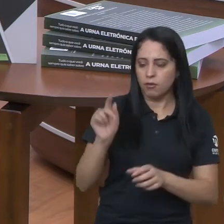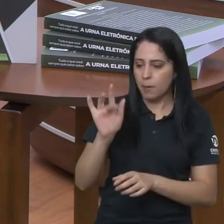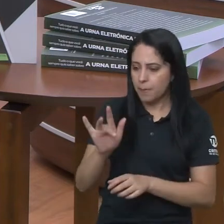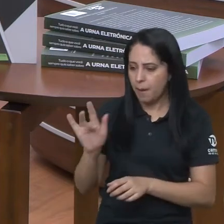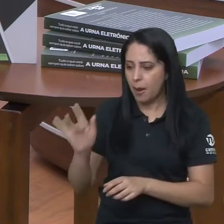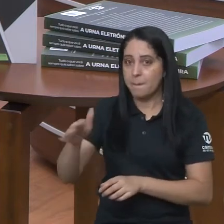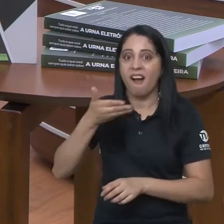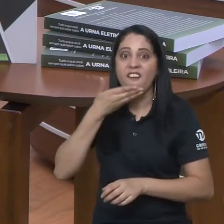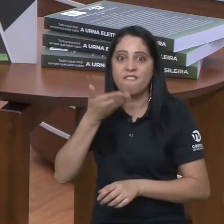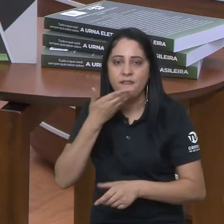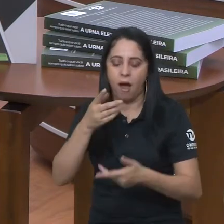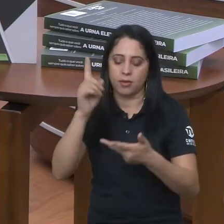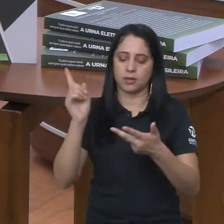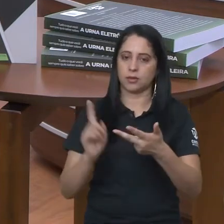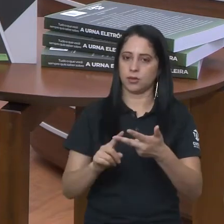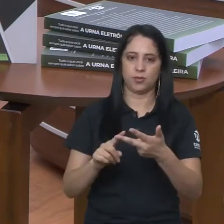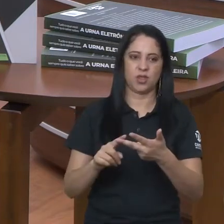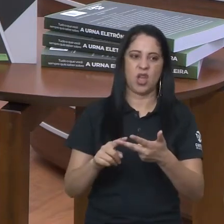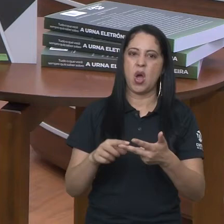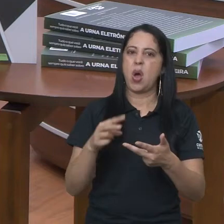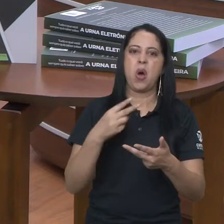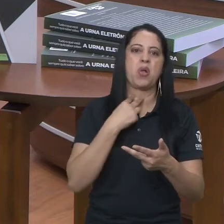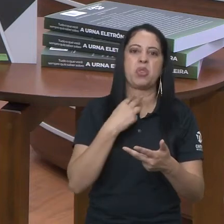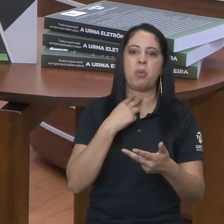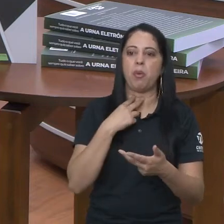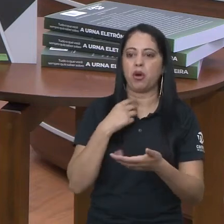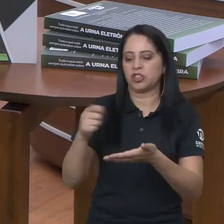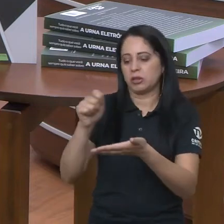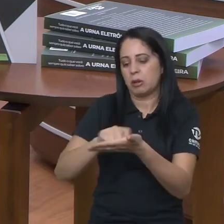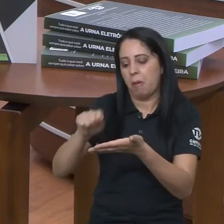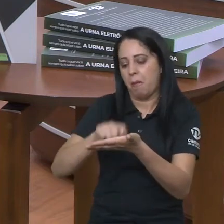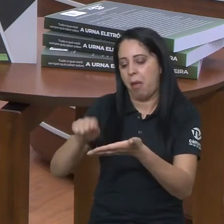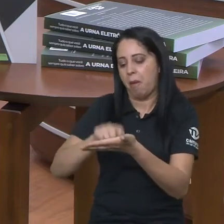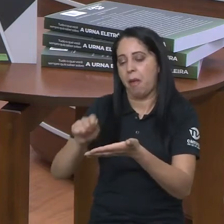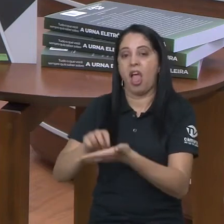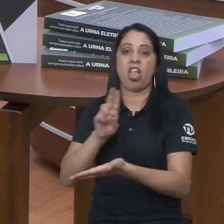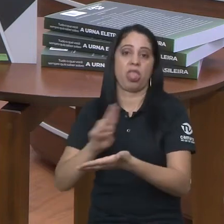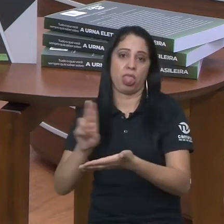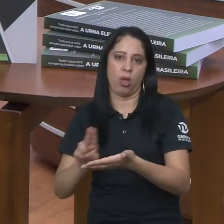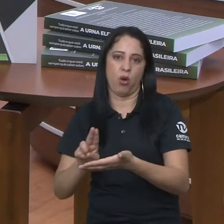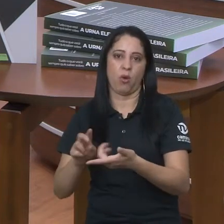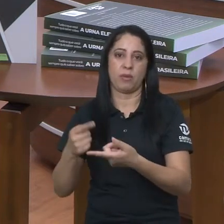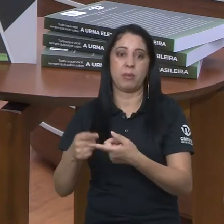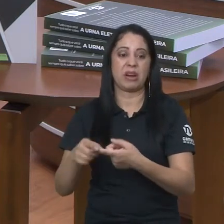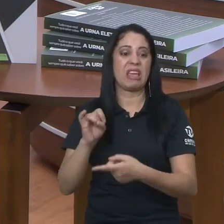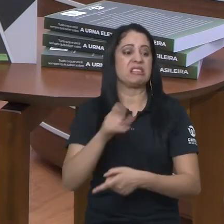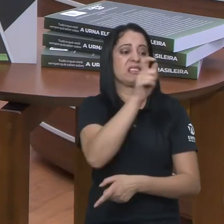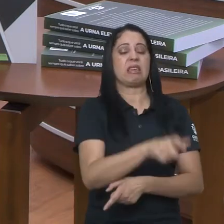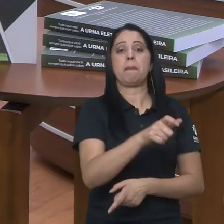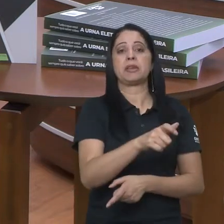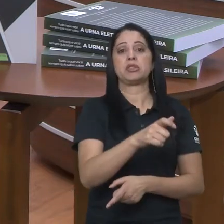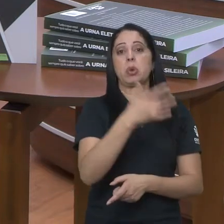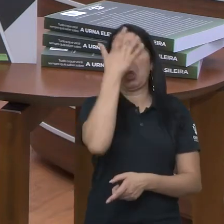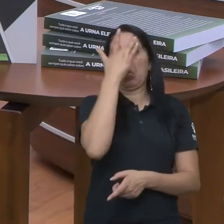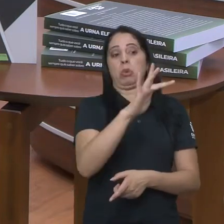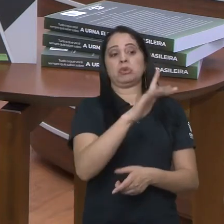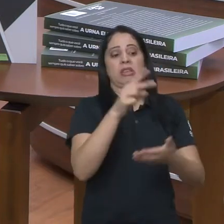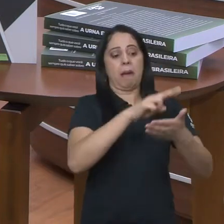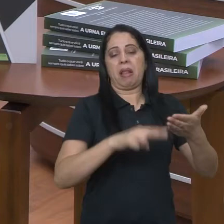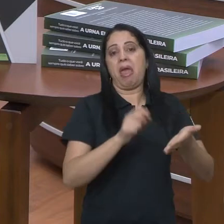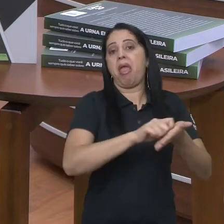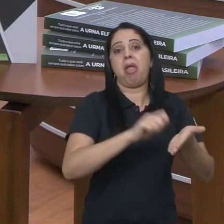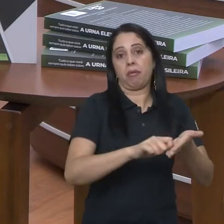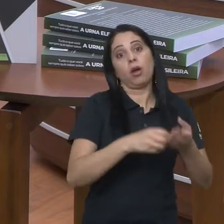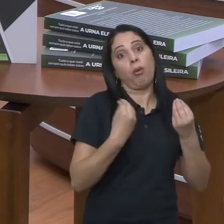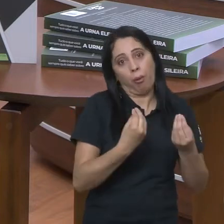qualquer pessoa deveria conseguir votar. Então, não poderia ser algo que você escrevesse o nome do candidato, porque aí você exclui